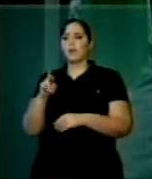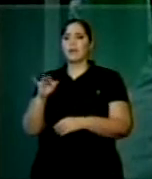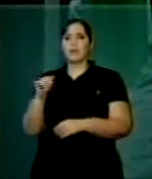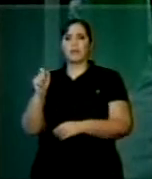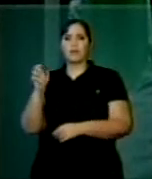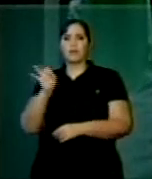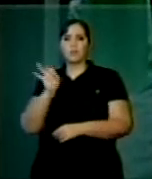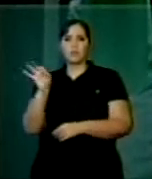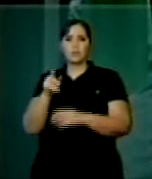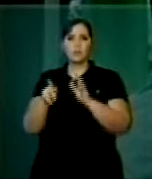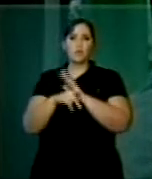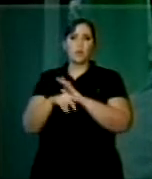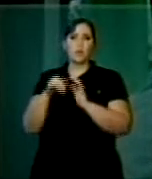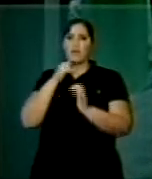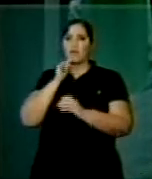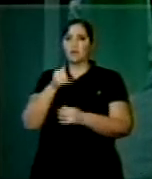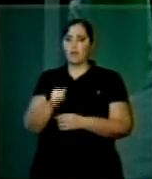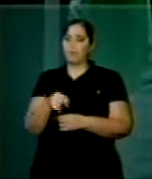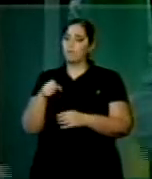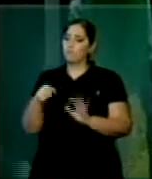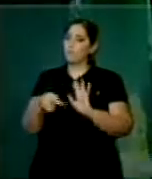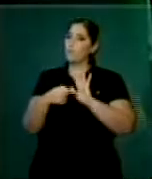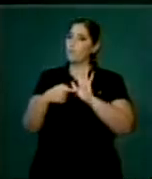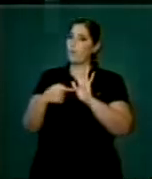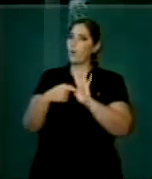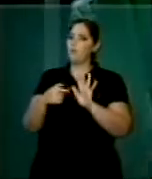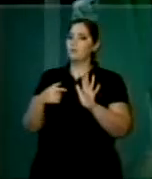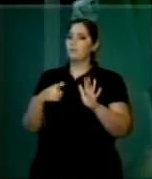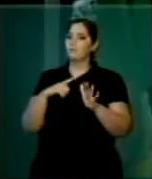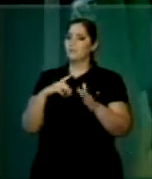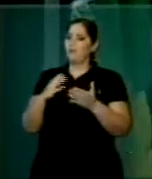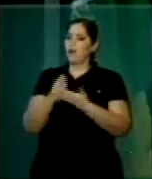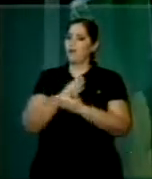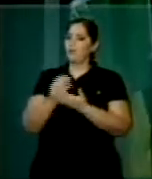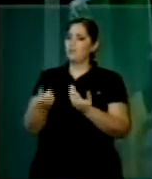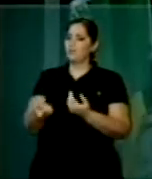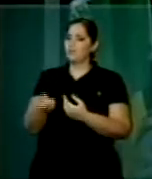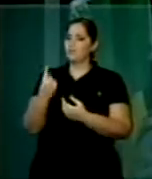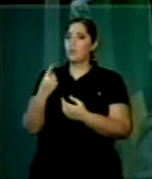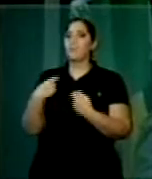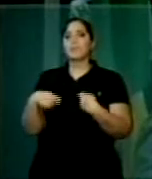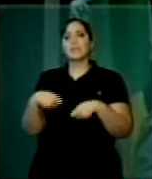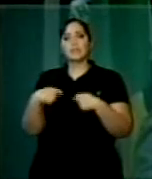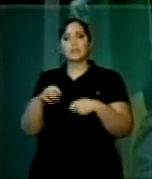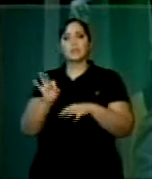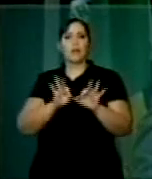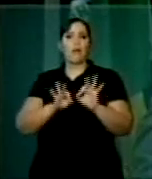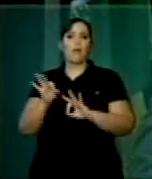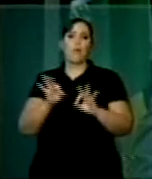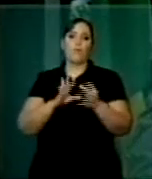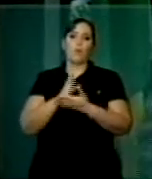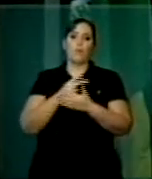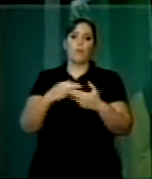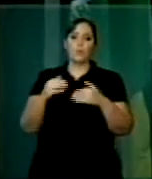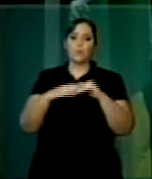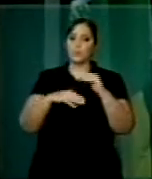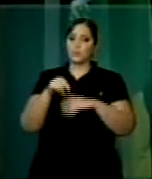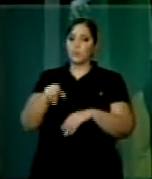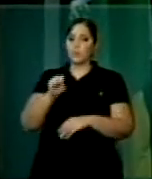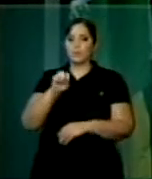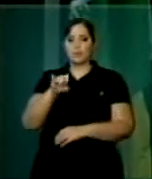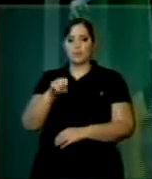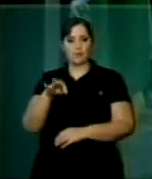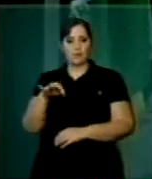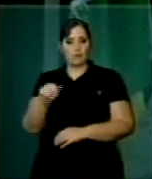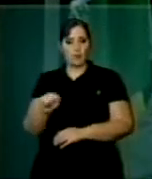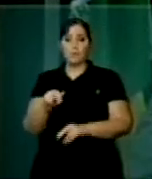elétrica. Isso revela, de certa maneira, algumas correções que nós temos que fazer nesse sistema. E por